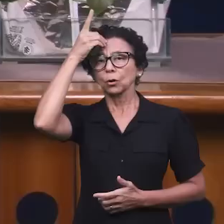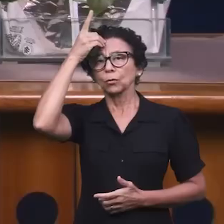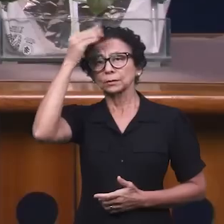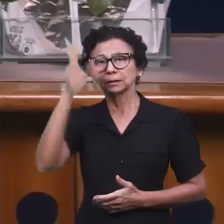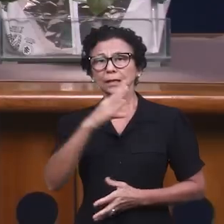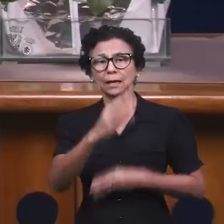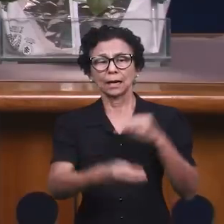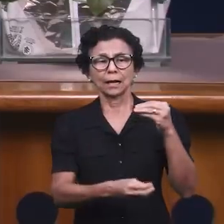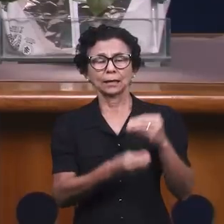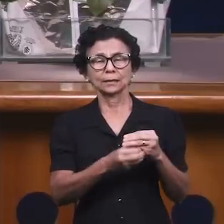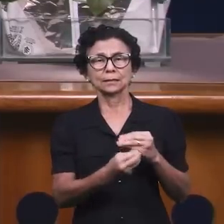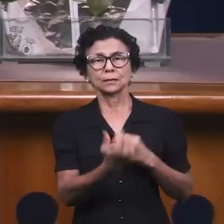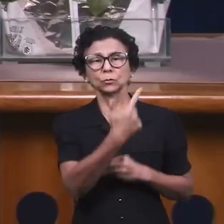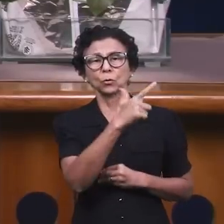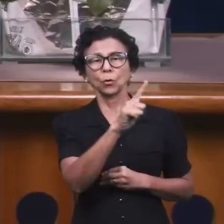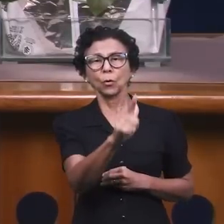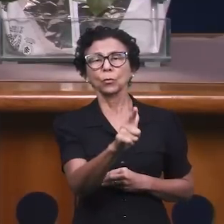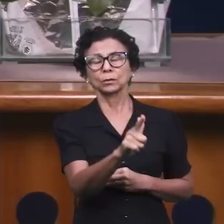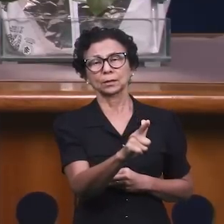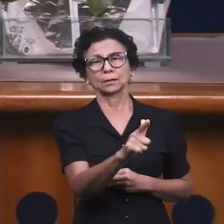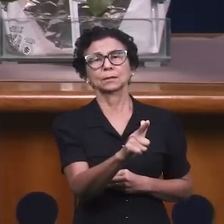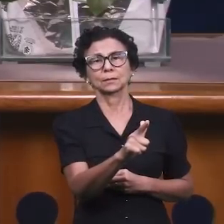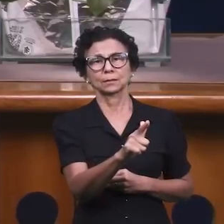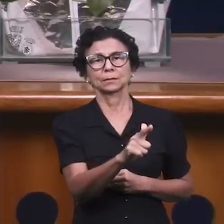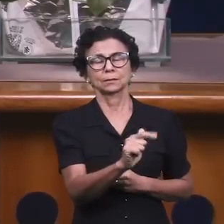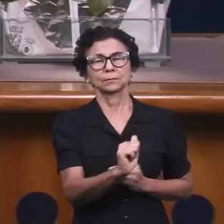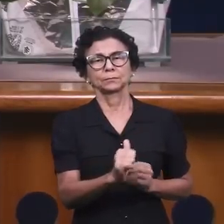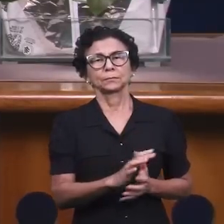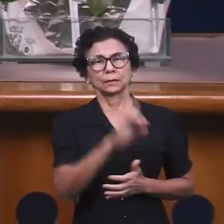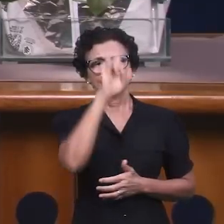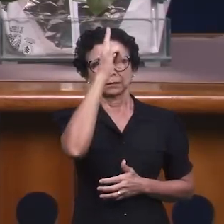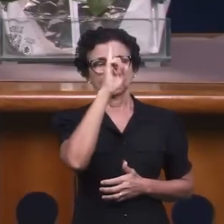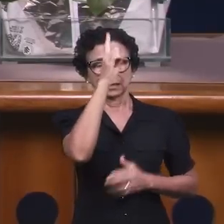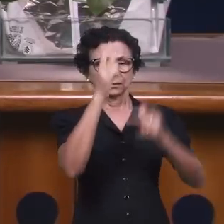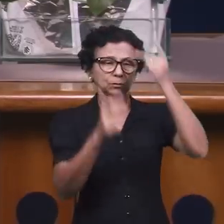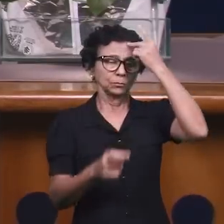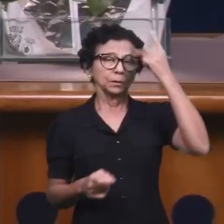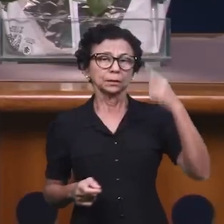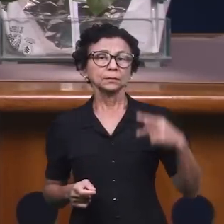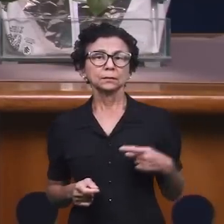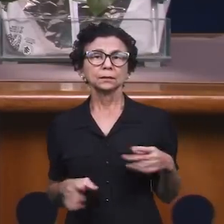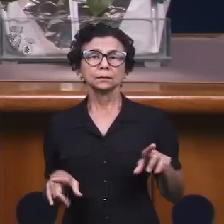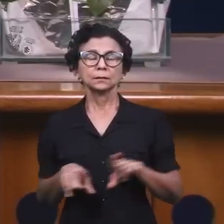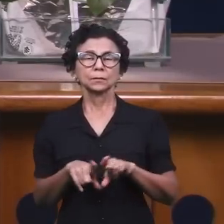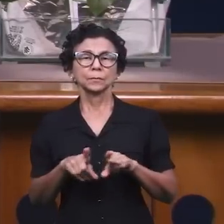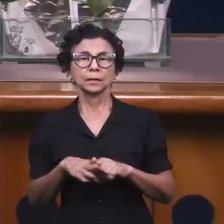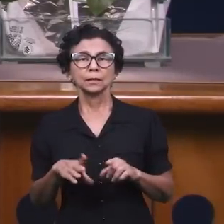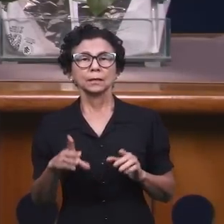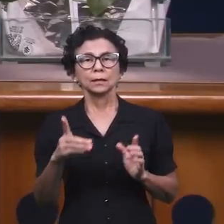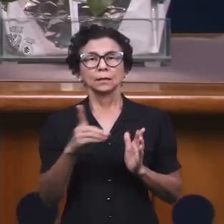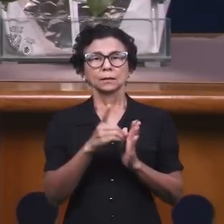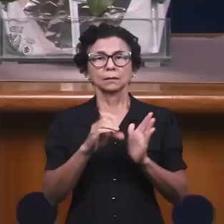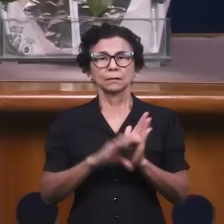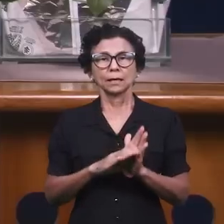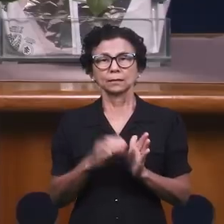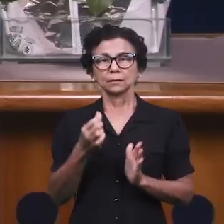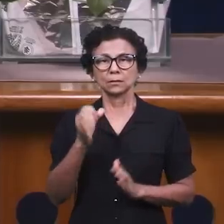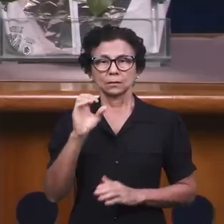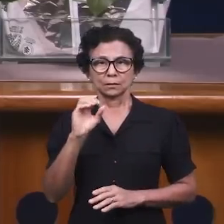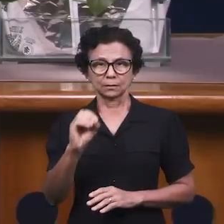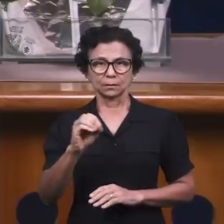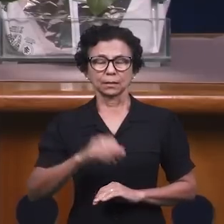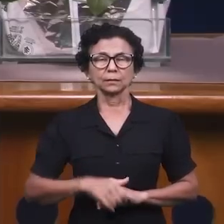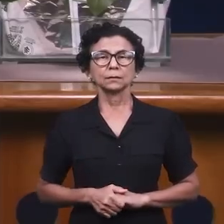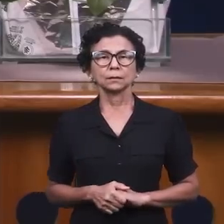chamada coisificação da bênção. Na década de 60, nós vemos exatamente isso. Eram elementos que foram colocados ali,